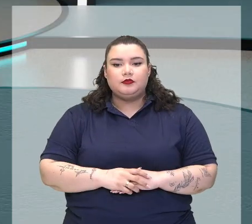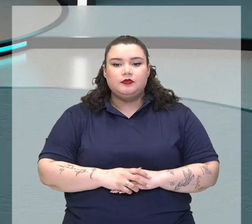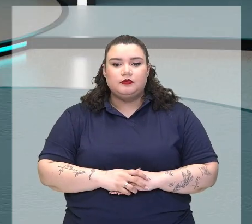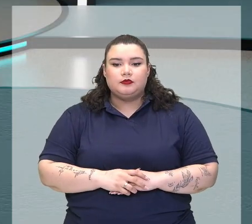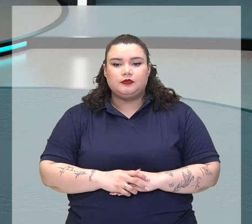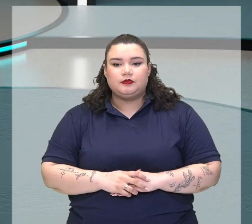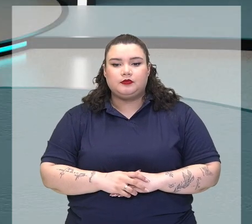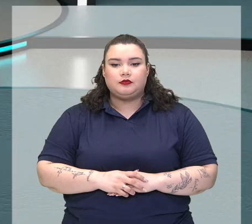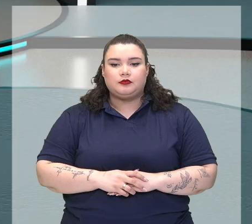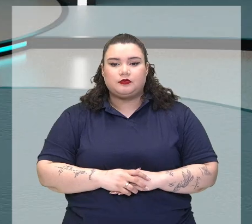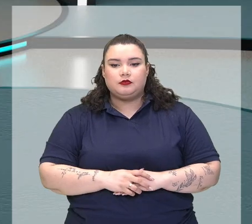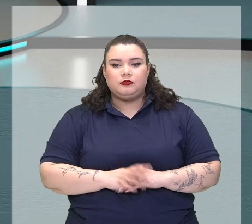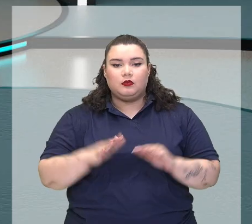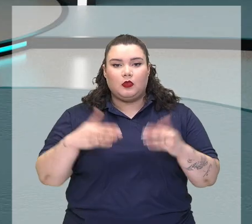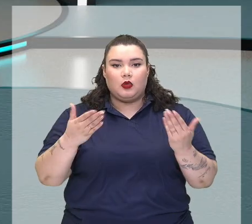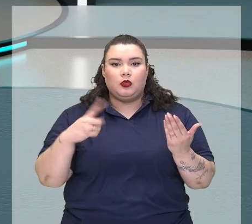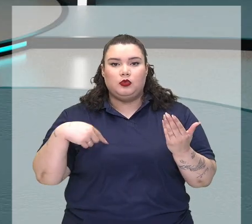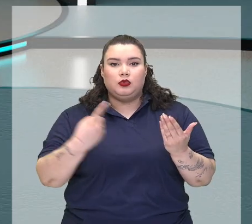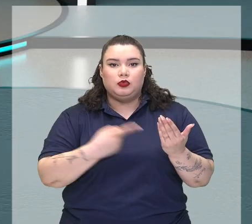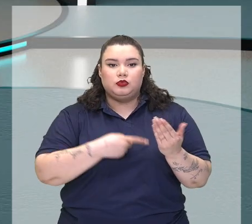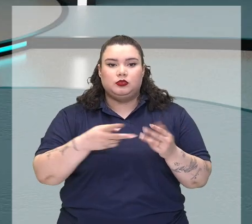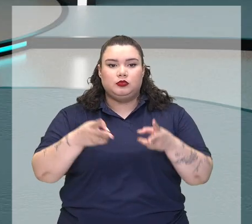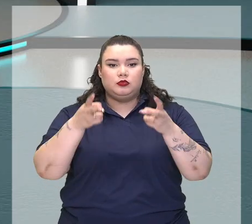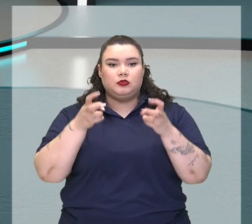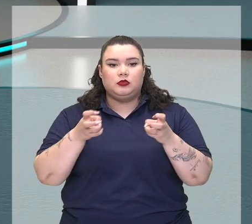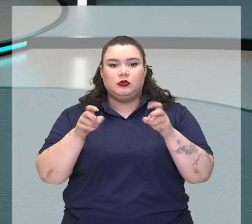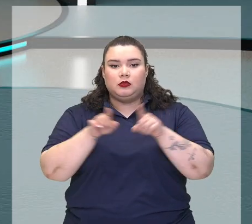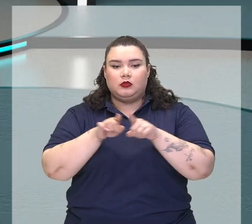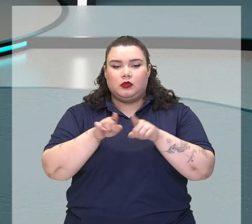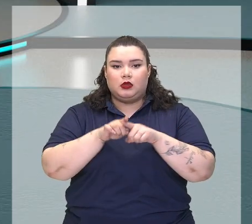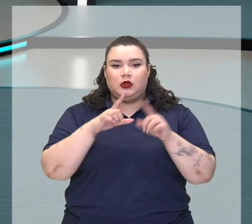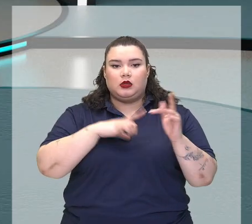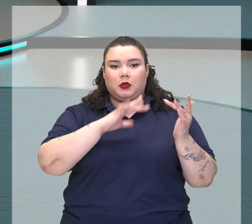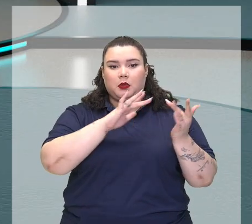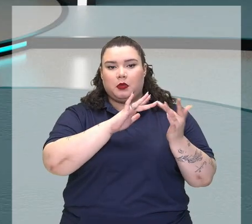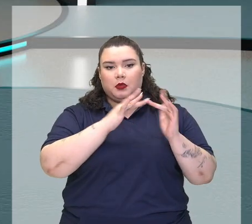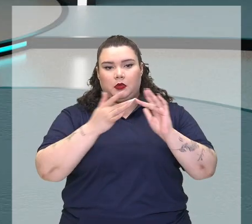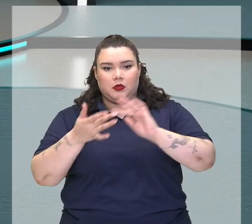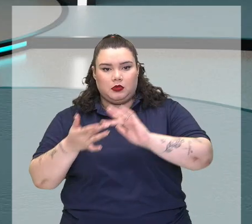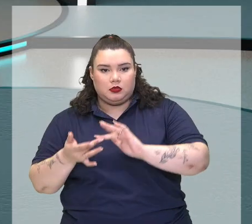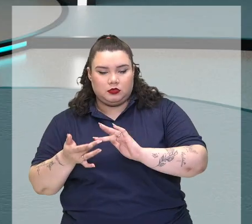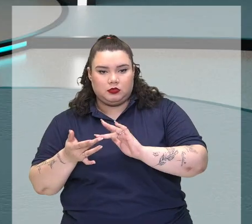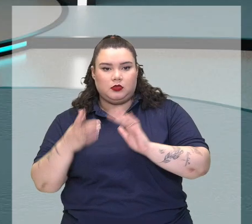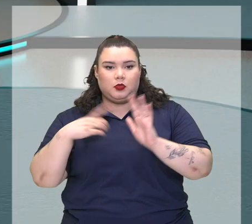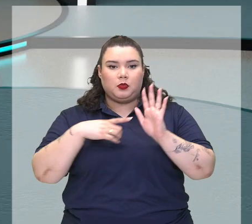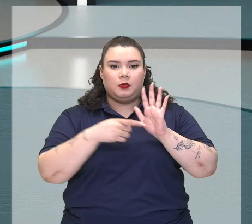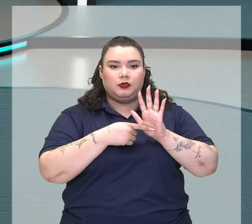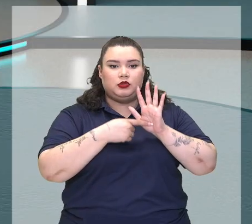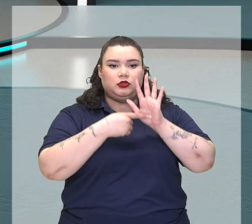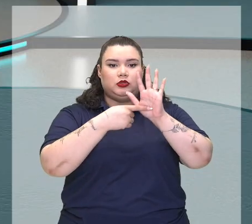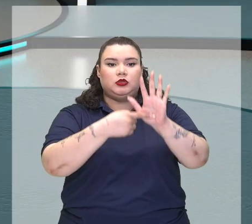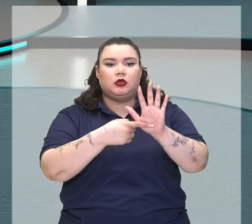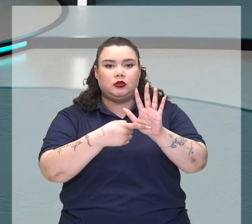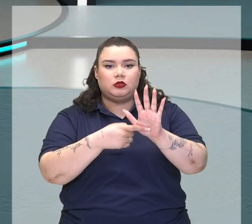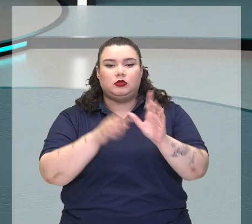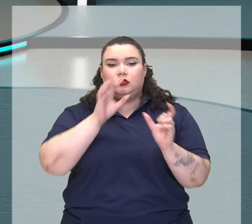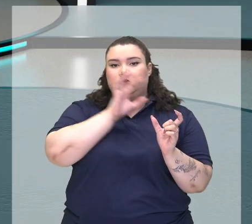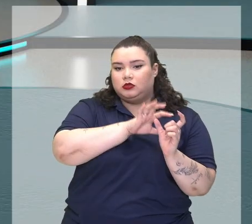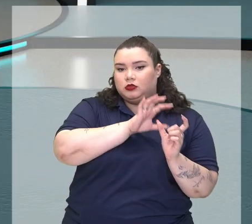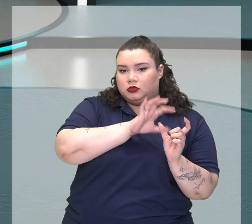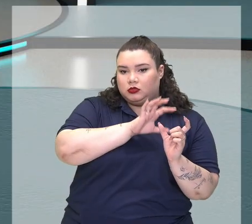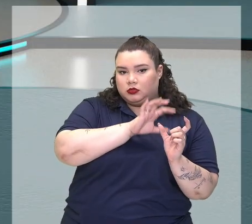Pois bem, vimos então um contexto materializando a